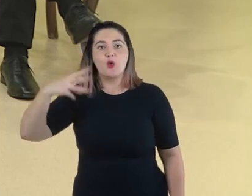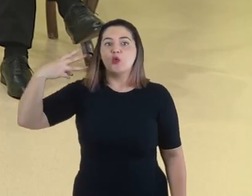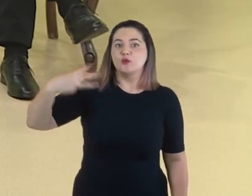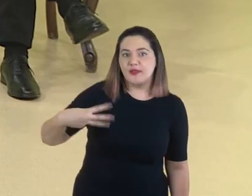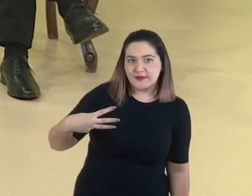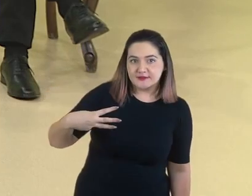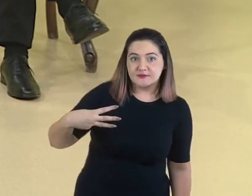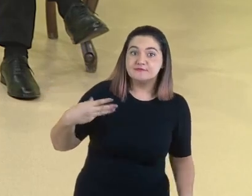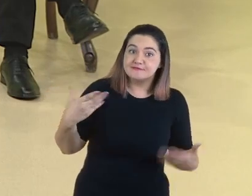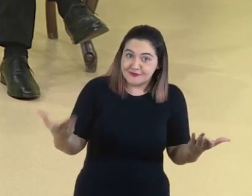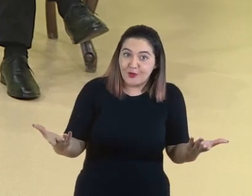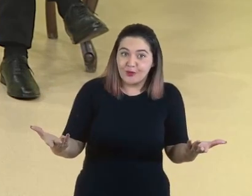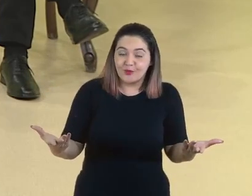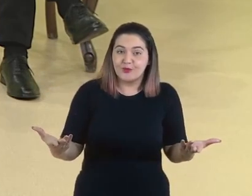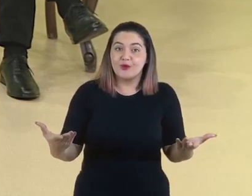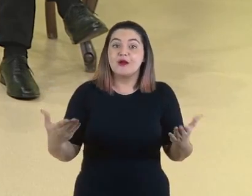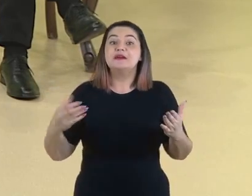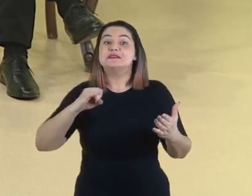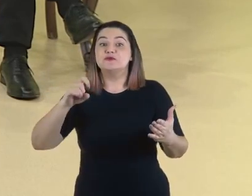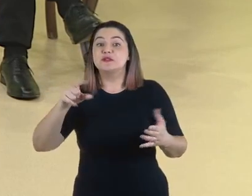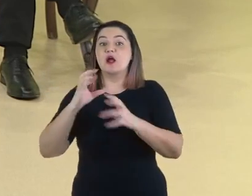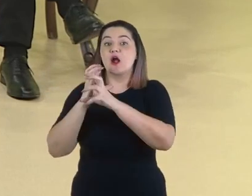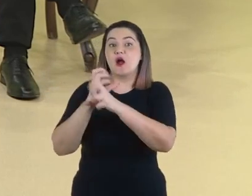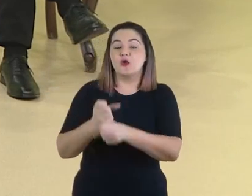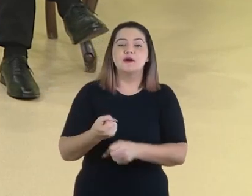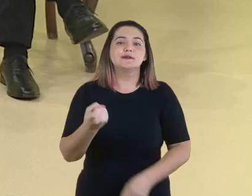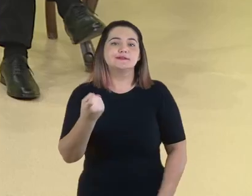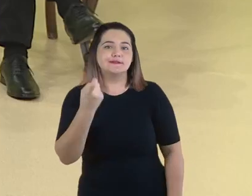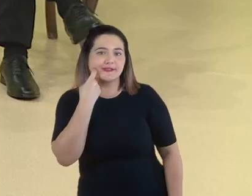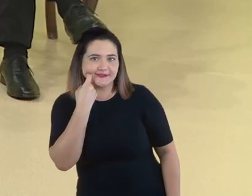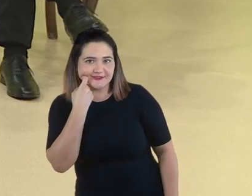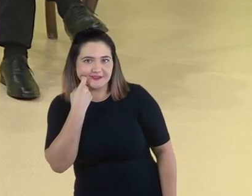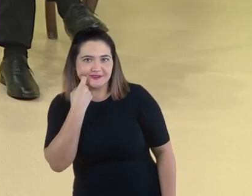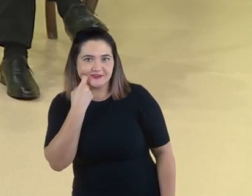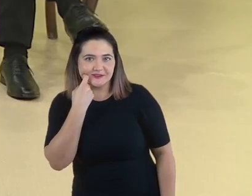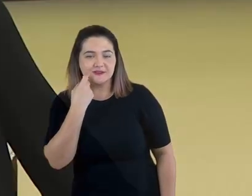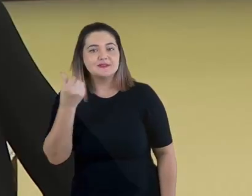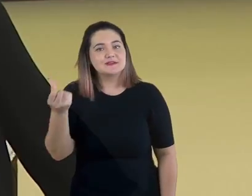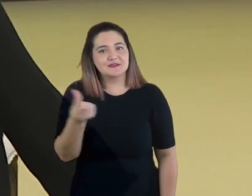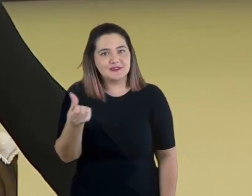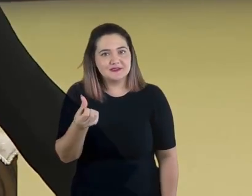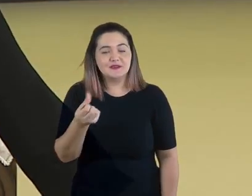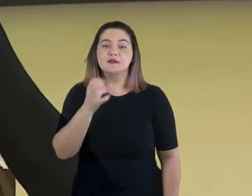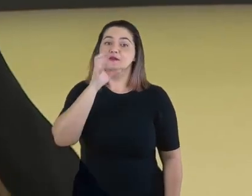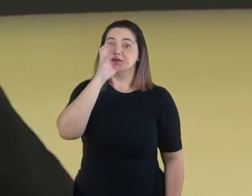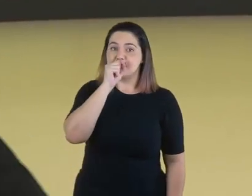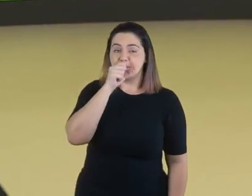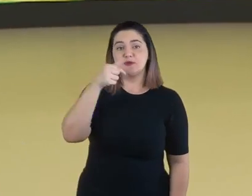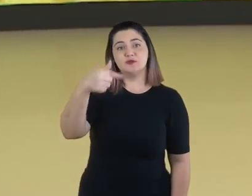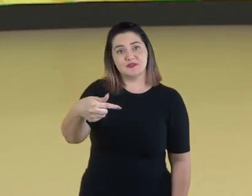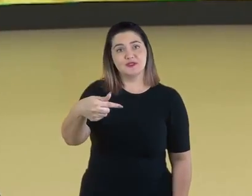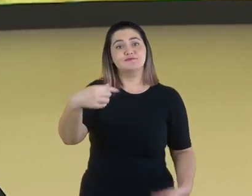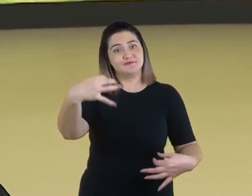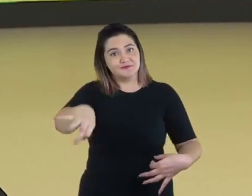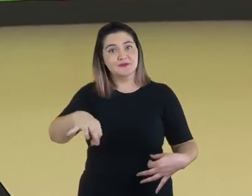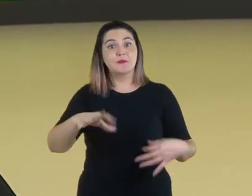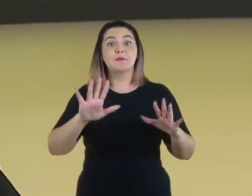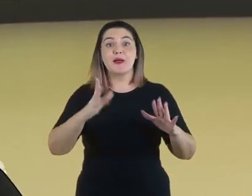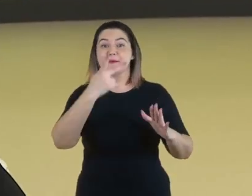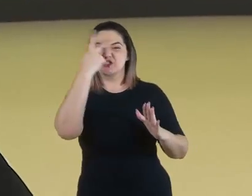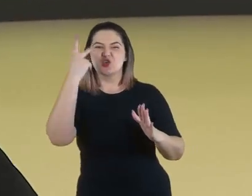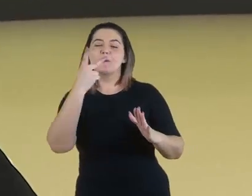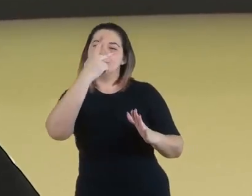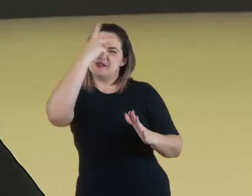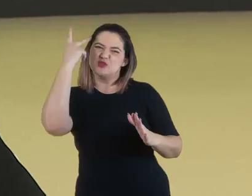de semana, se ele seria o primeiro dia da semana? Em Daniel capítulo 7, 25, o texto que nós